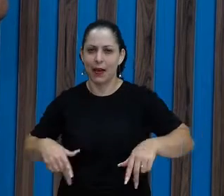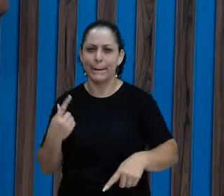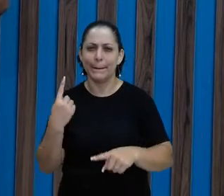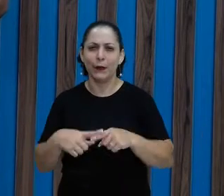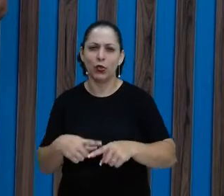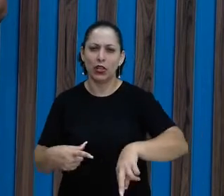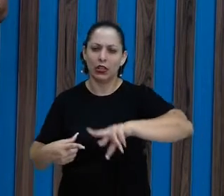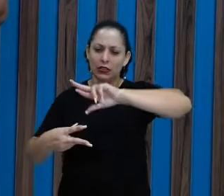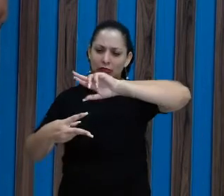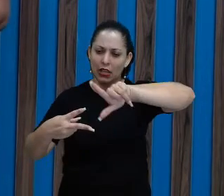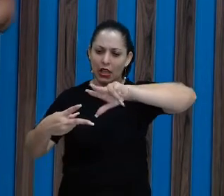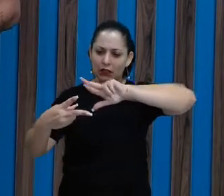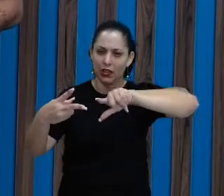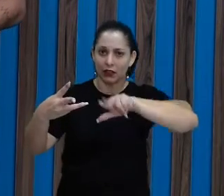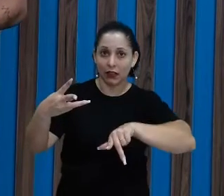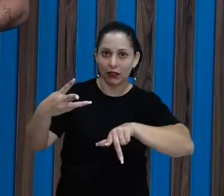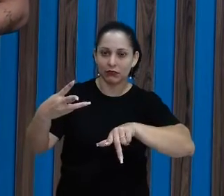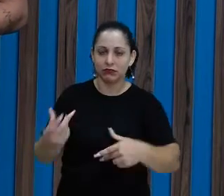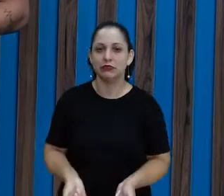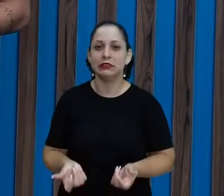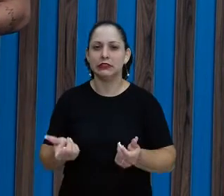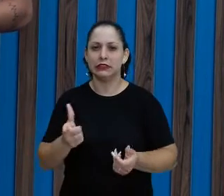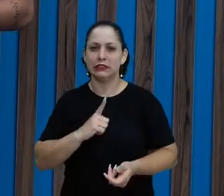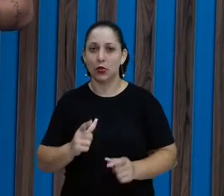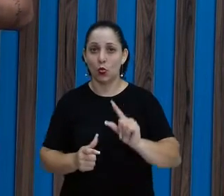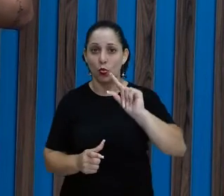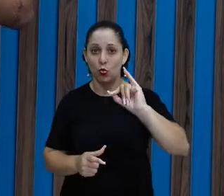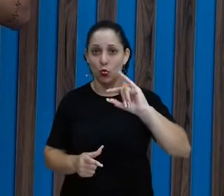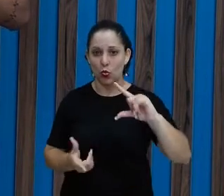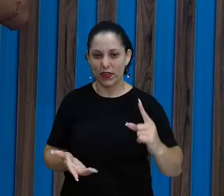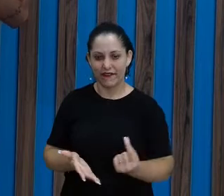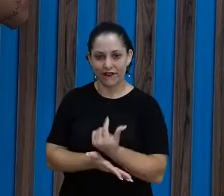vê um investimento muito grande nos esportes,